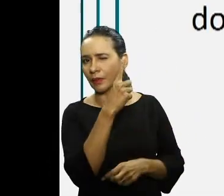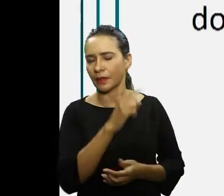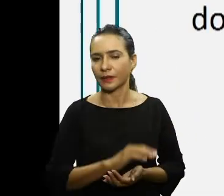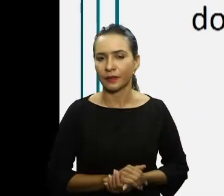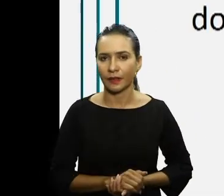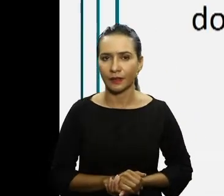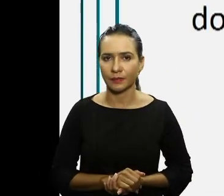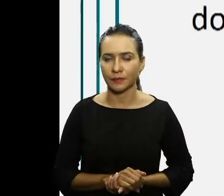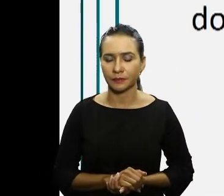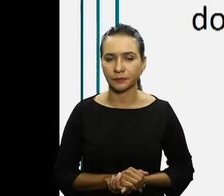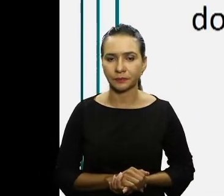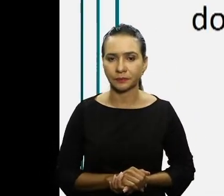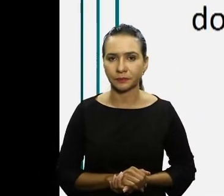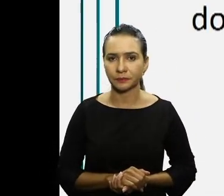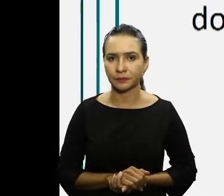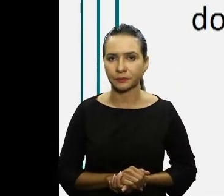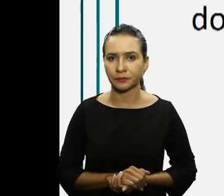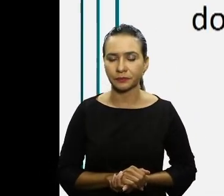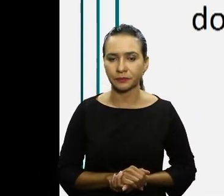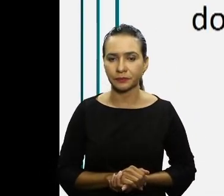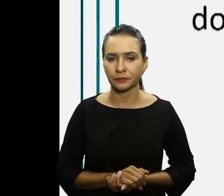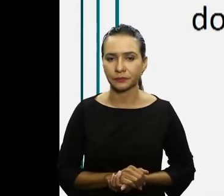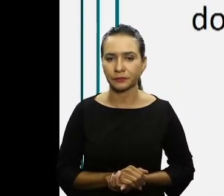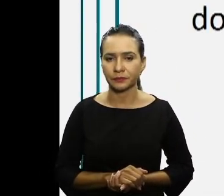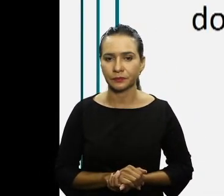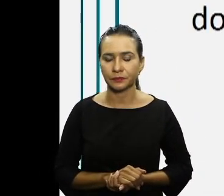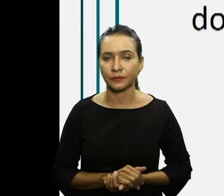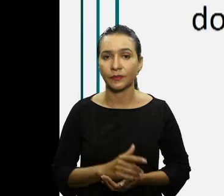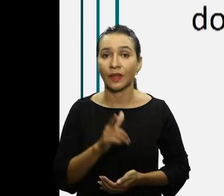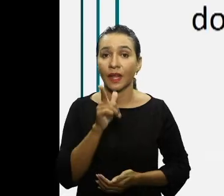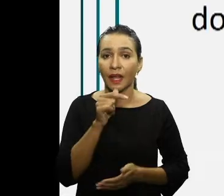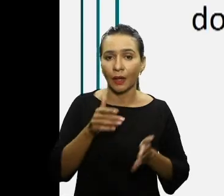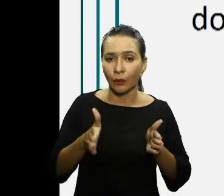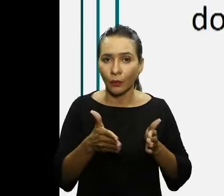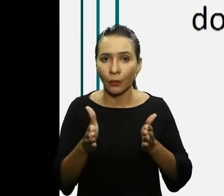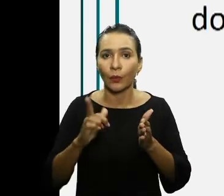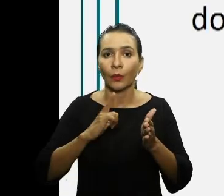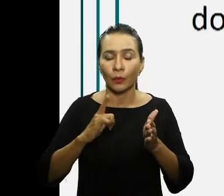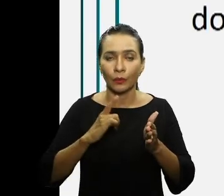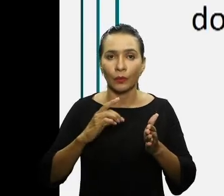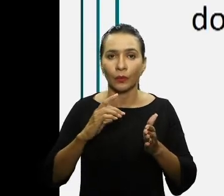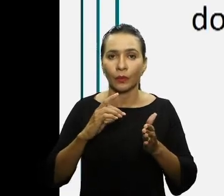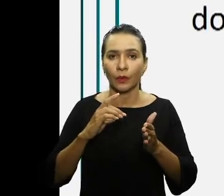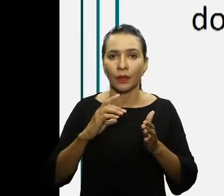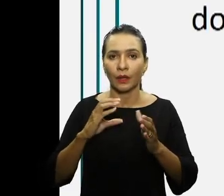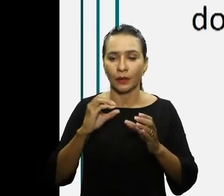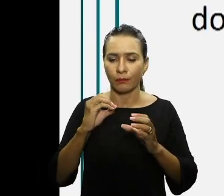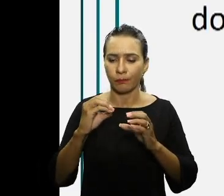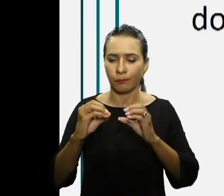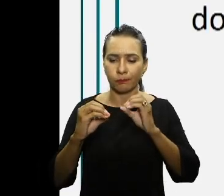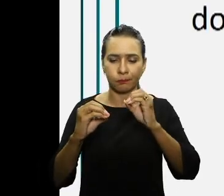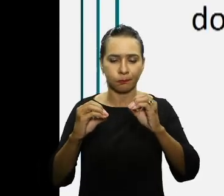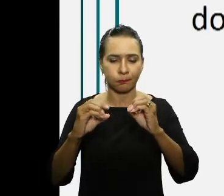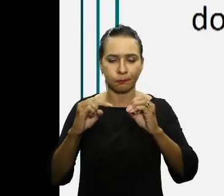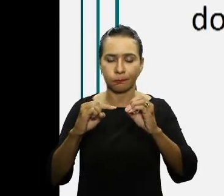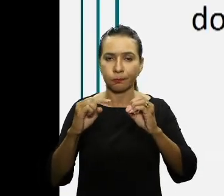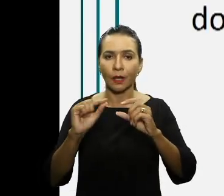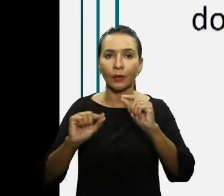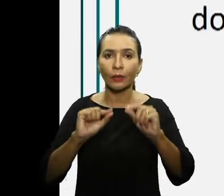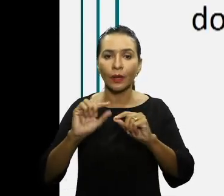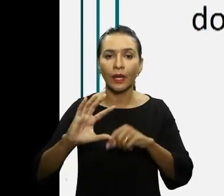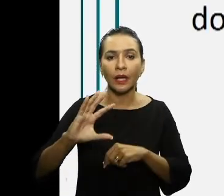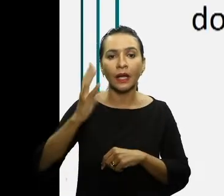dois canais, né, dentro de um pequeno córrego, e nesse córrego ele tem alguns